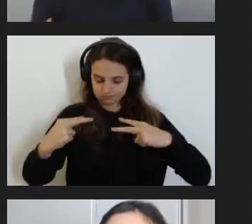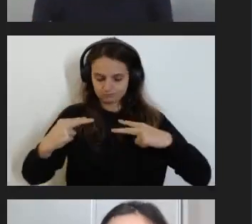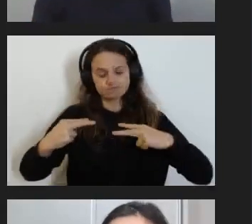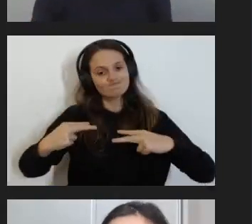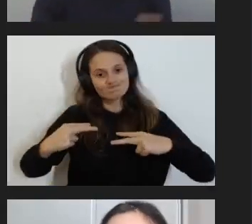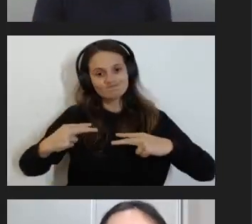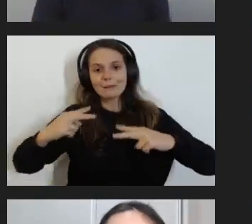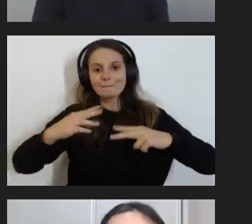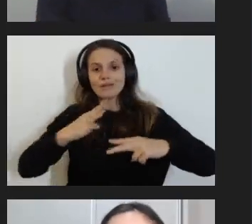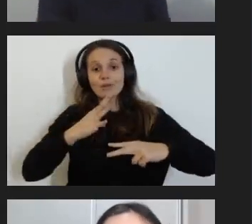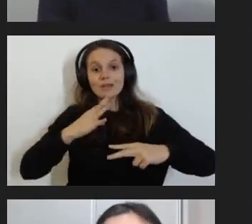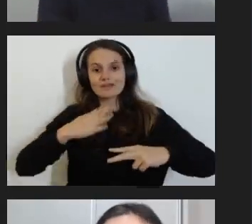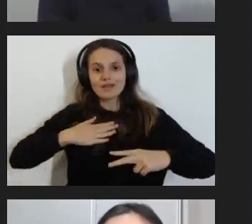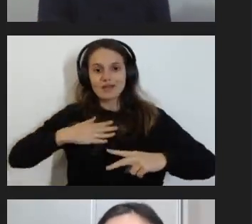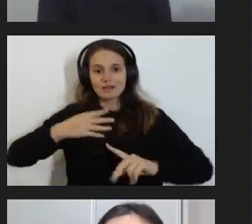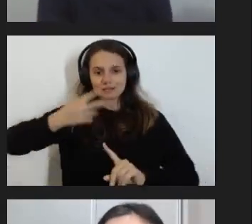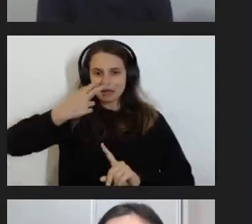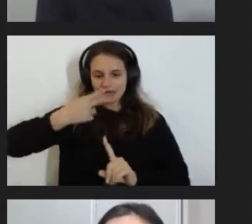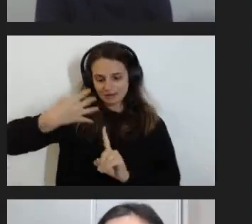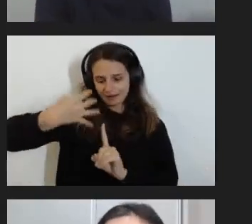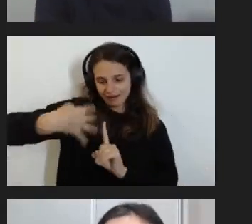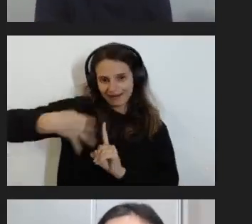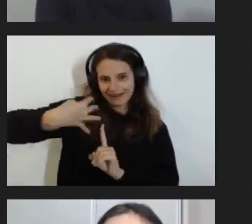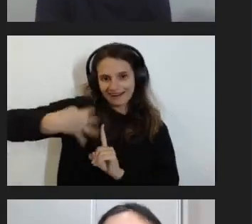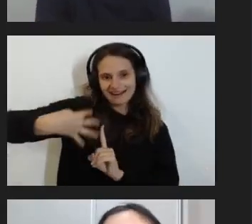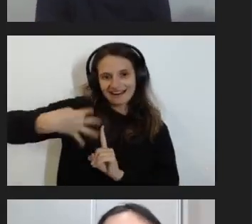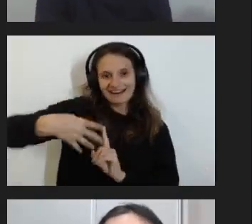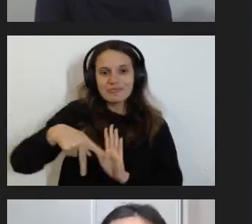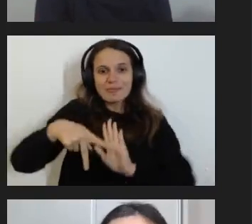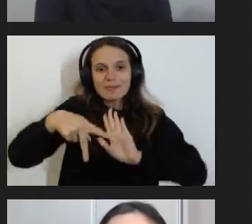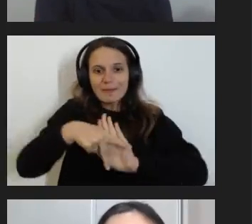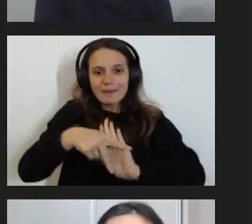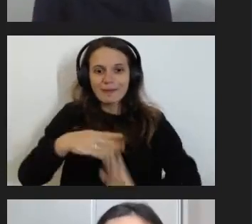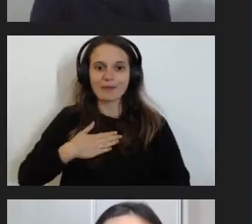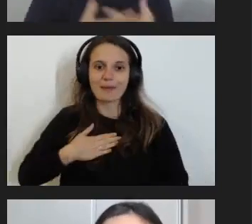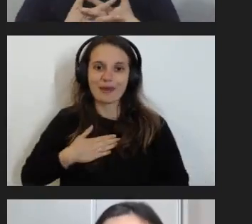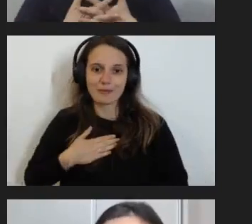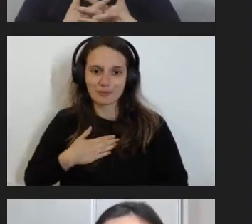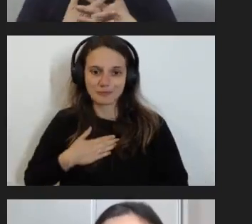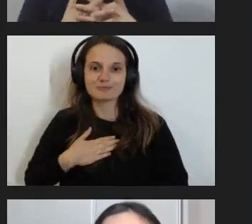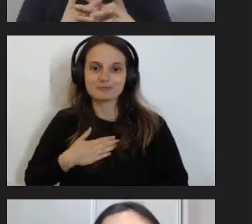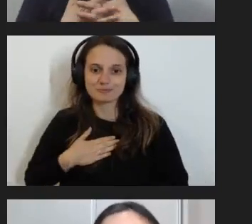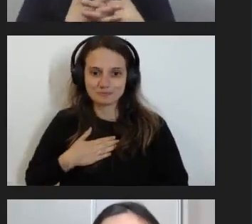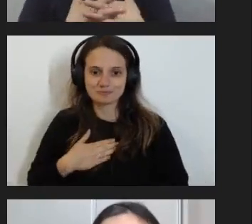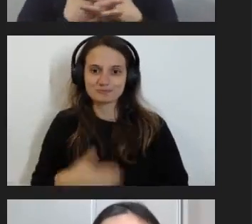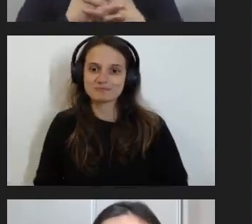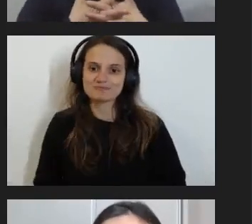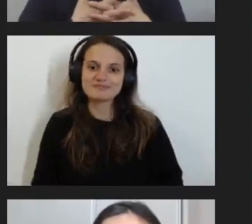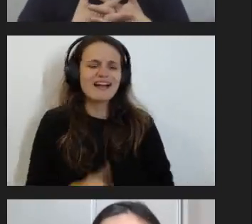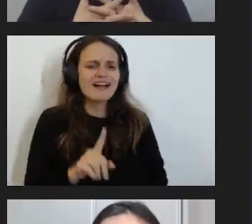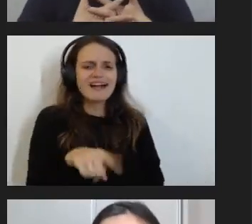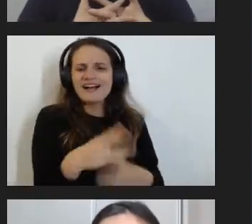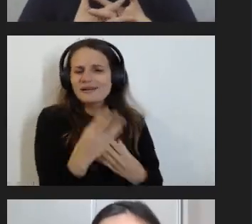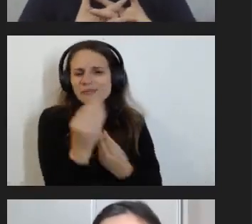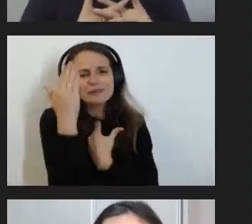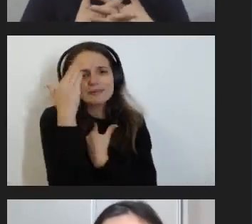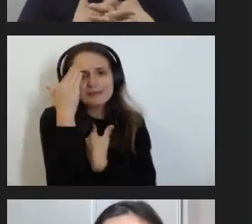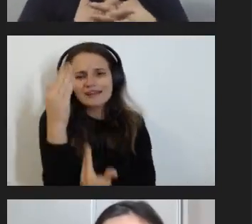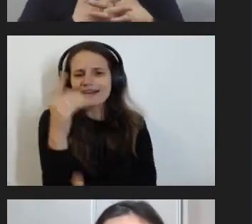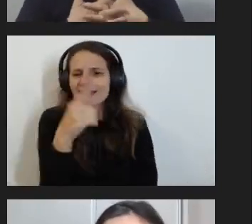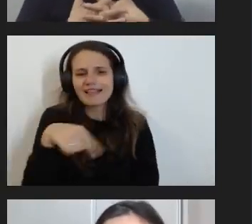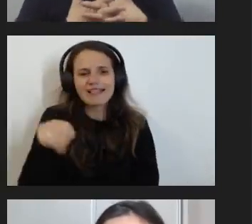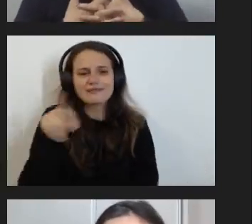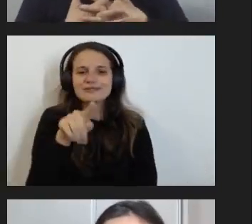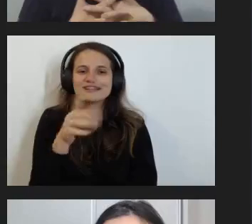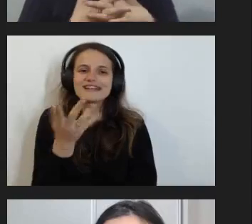né? É muito importante se conhecer. É isso. Ai, gente, obrigada, né, por me permitir